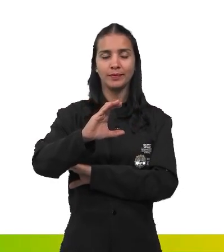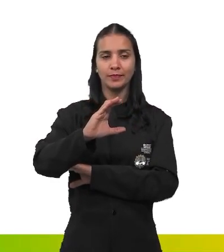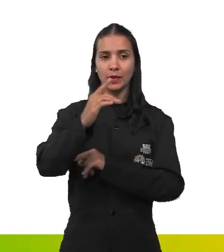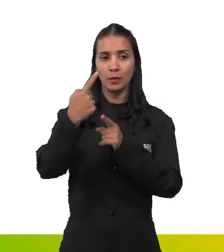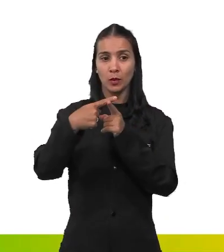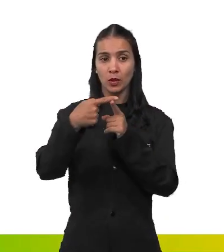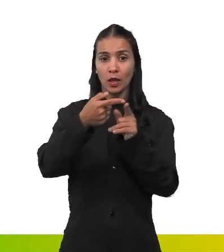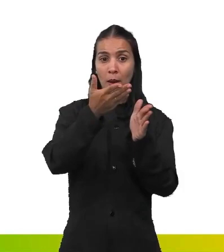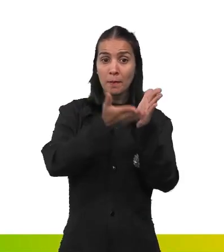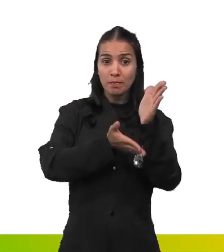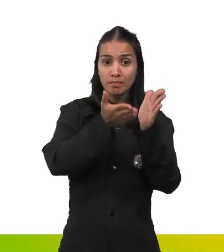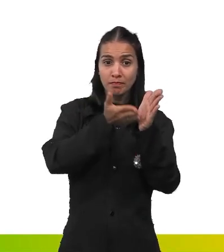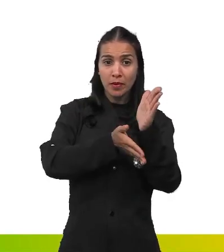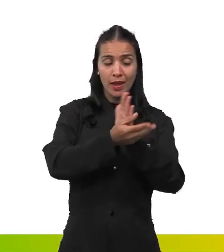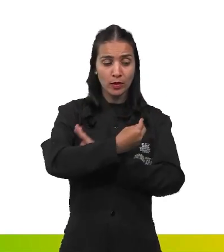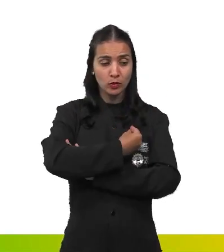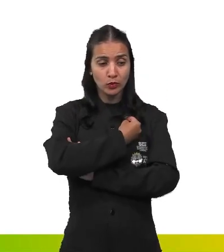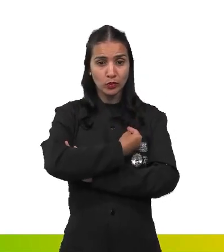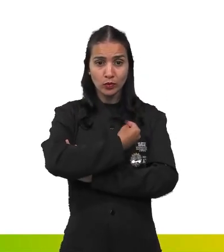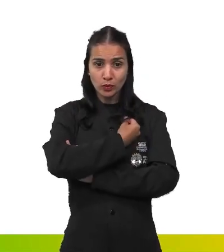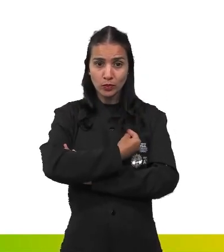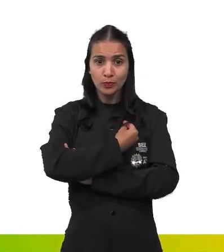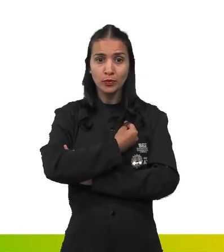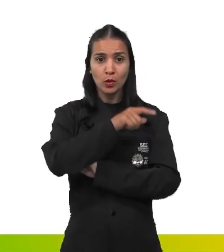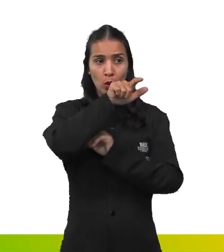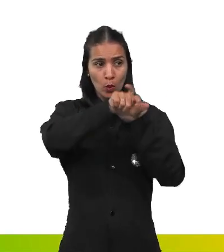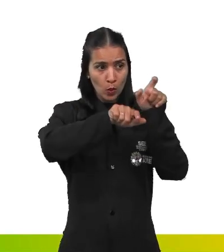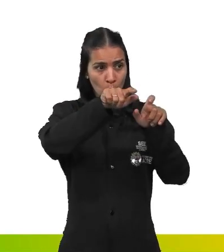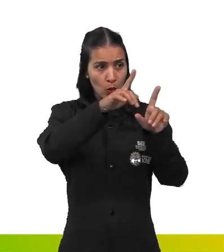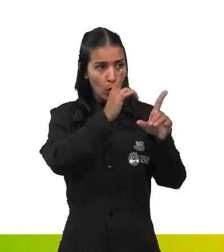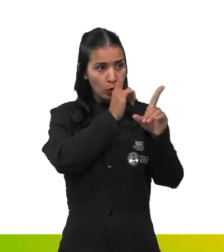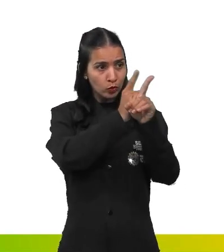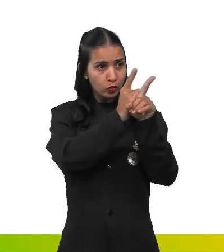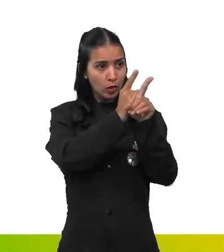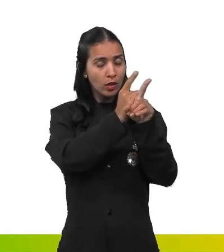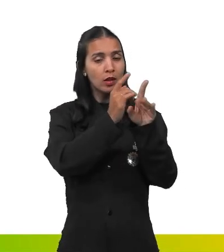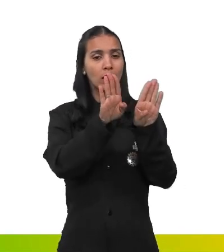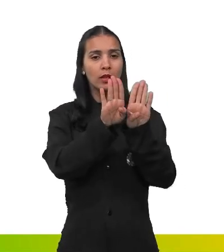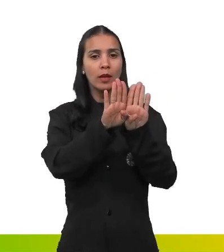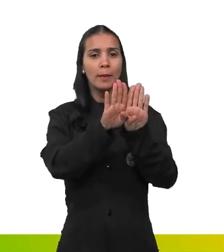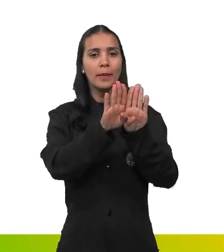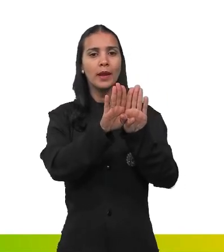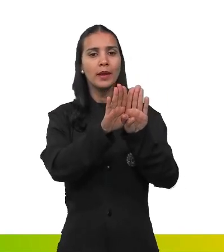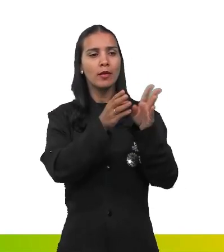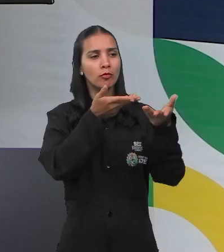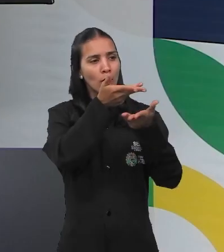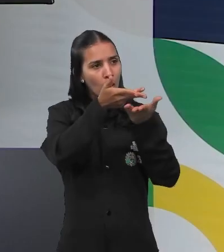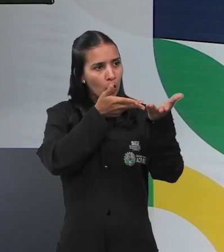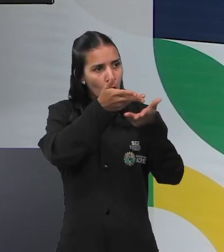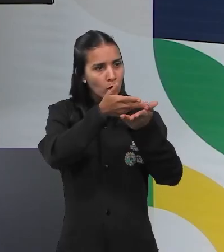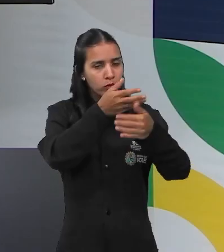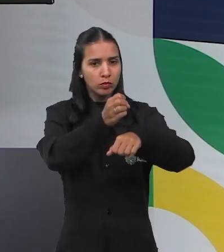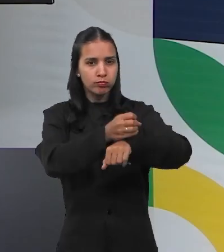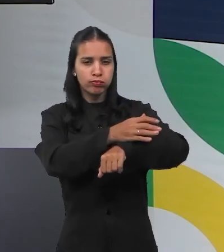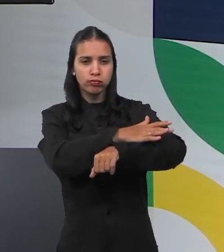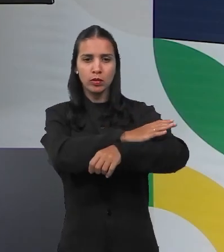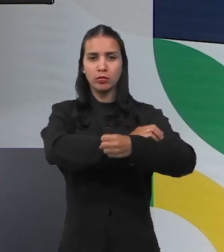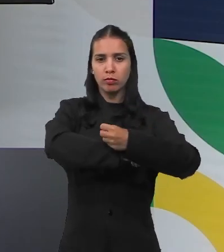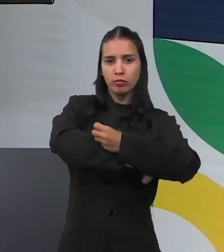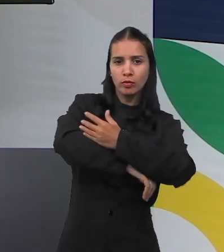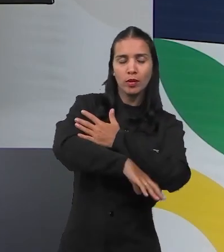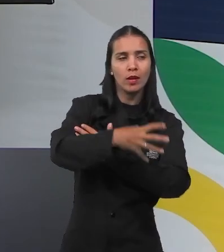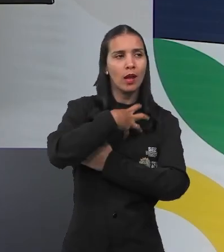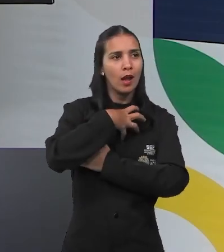de presenças cênicas e das emoções que o teatro ao vivo transmite. A gente sabe que essa é uma das